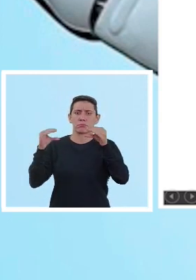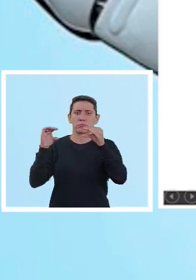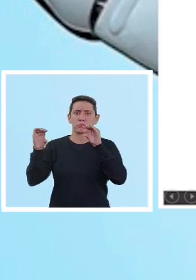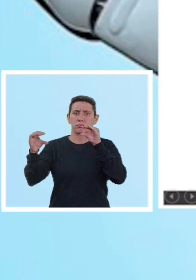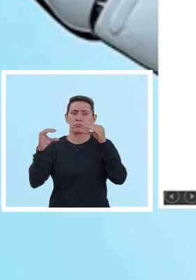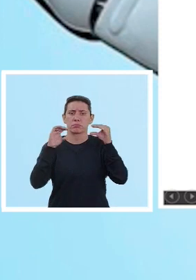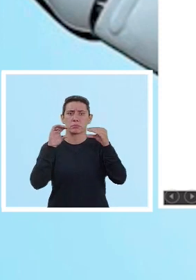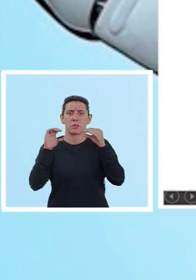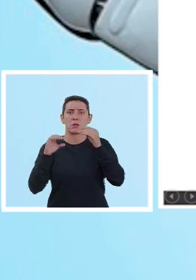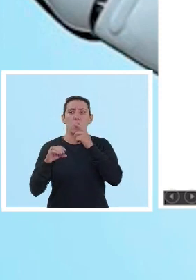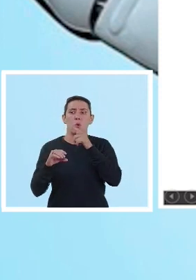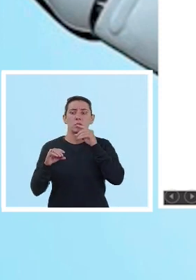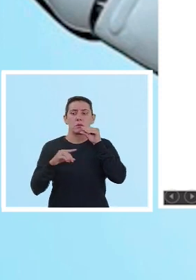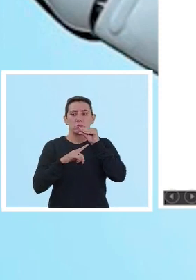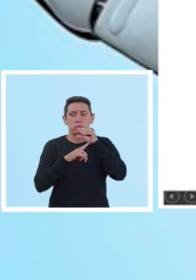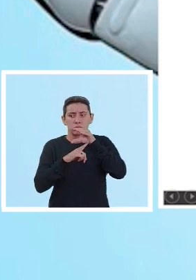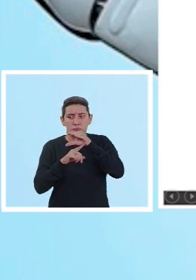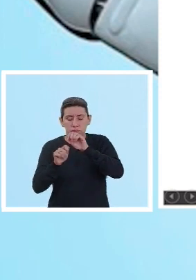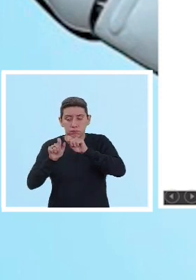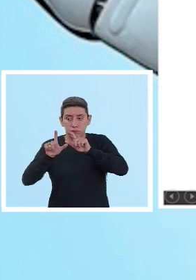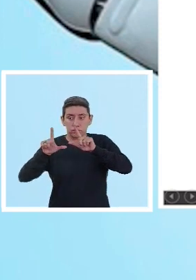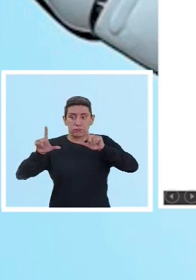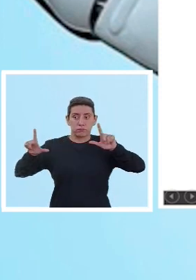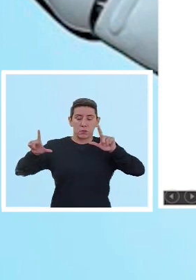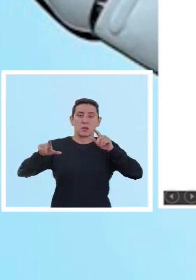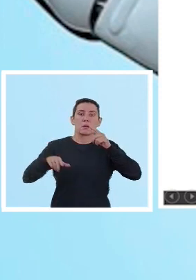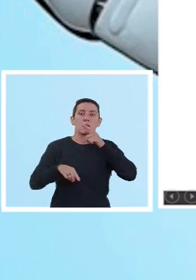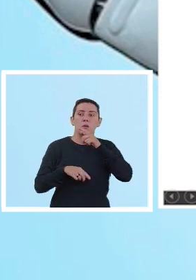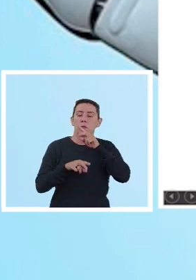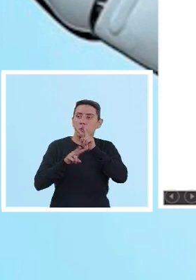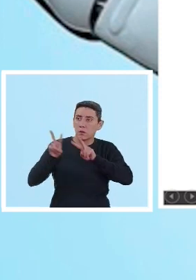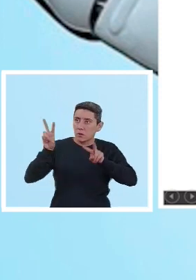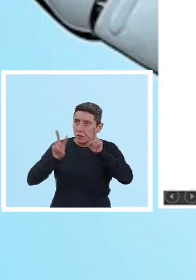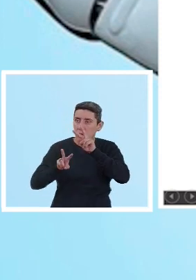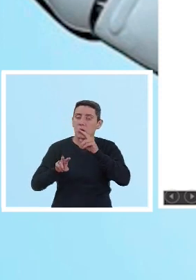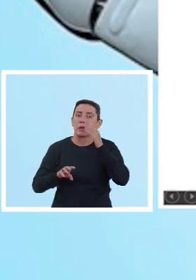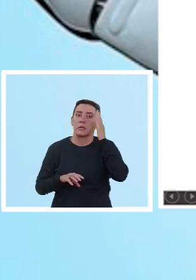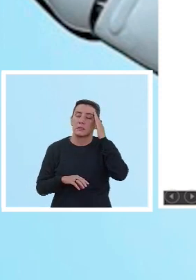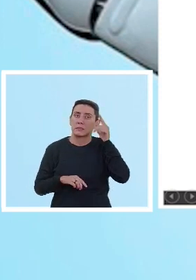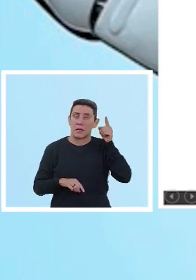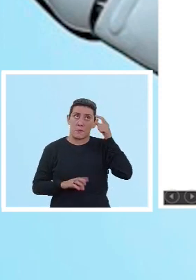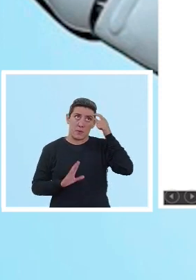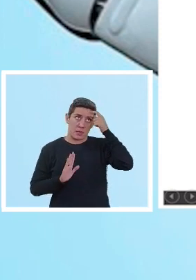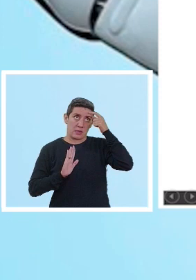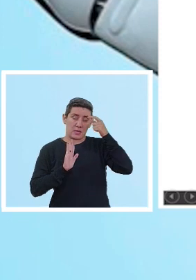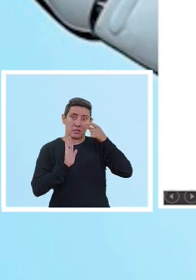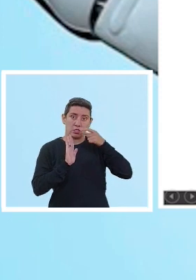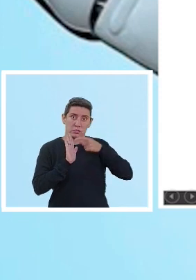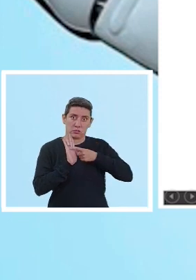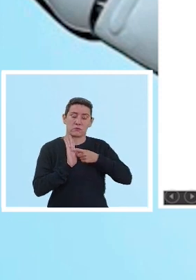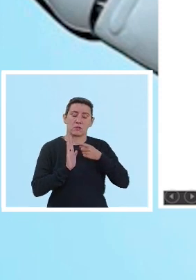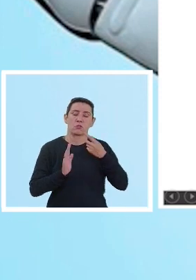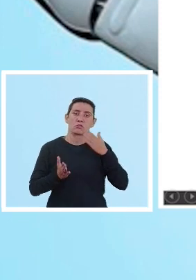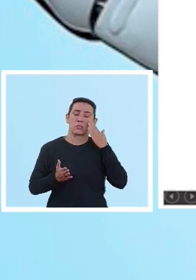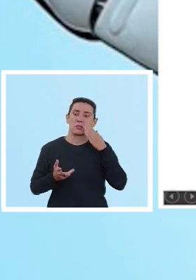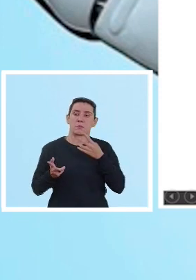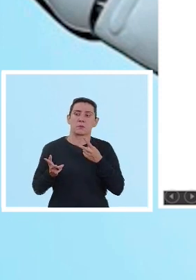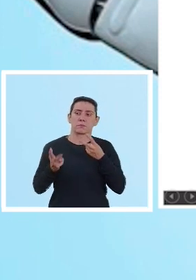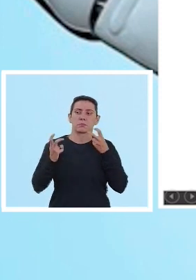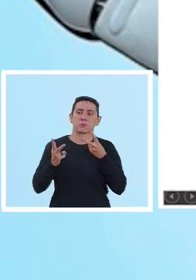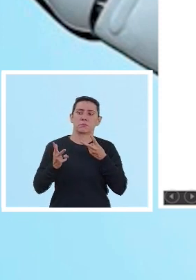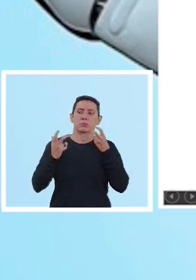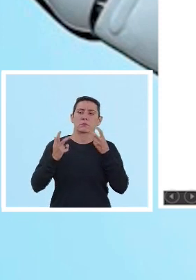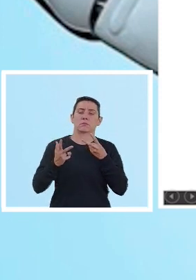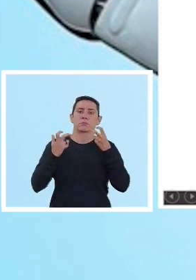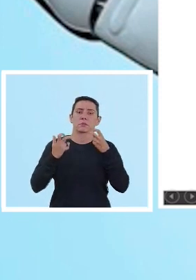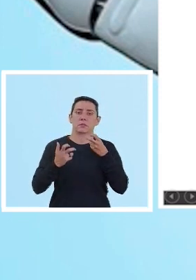dimensões da um zoom e a gente tem um algoritmo que se observa na ele recebe essas imagens